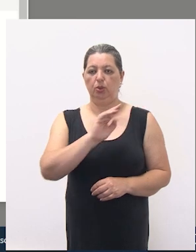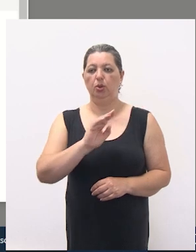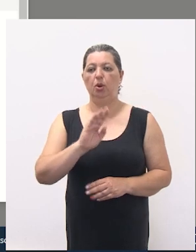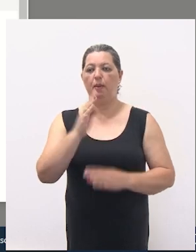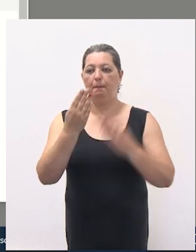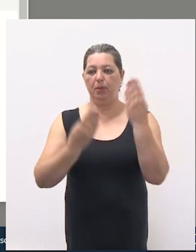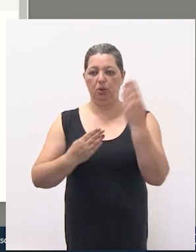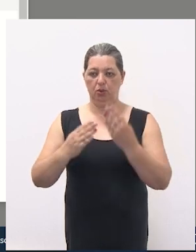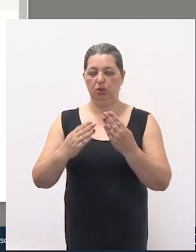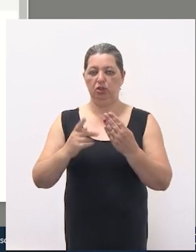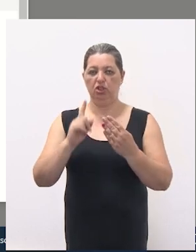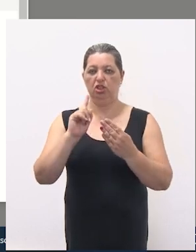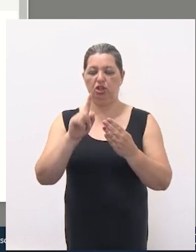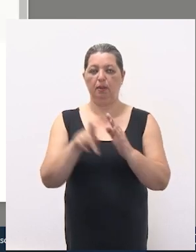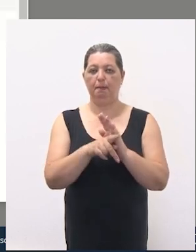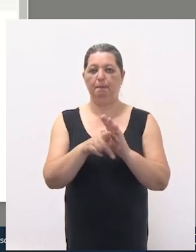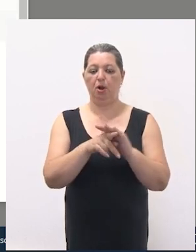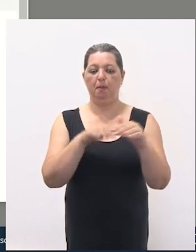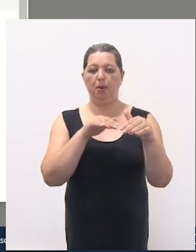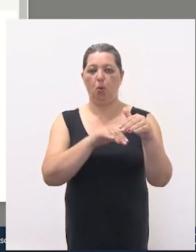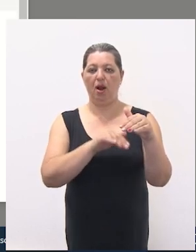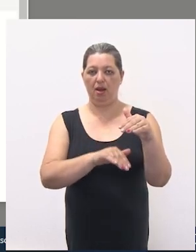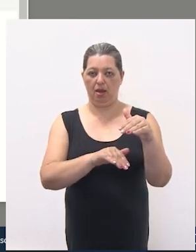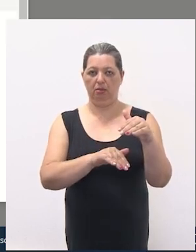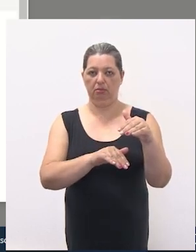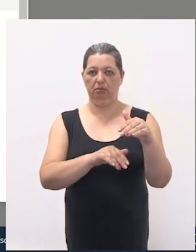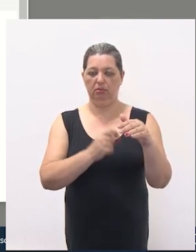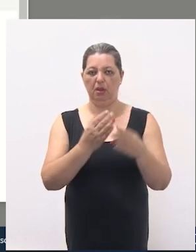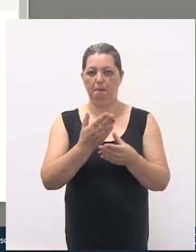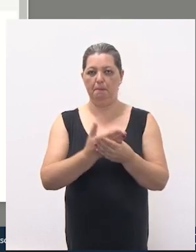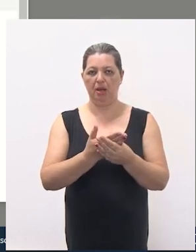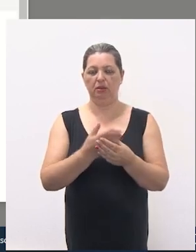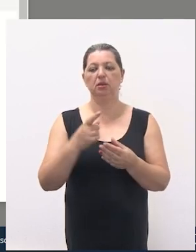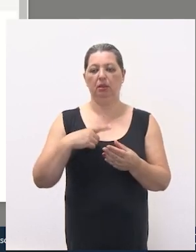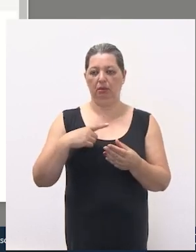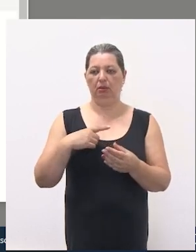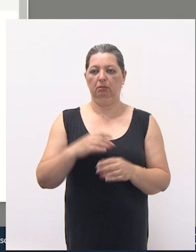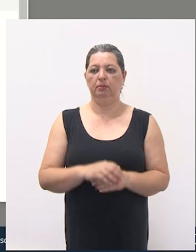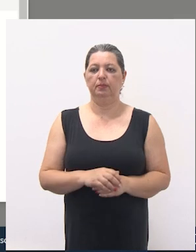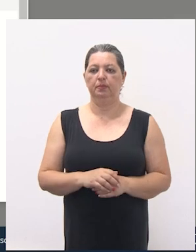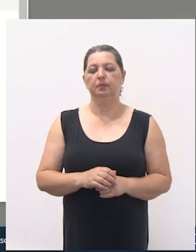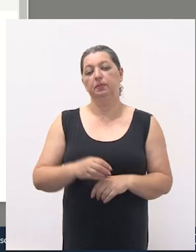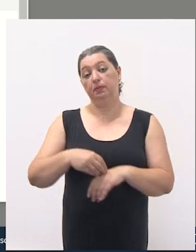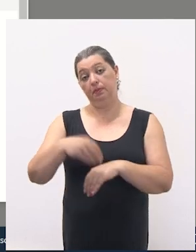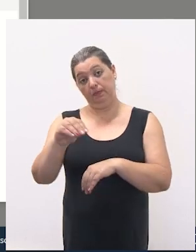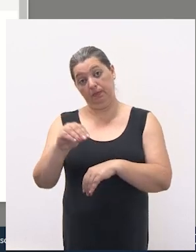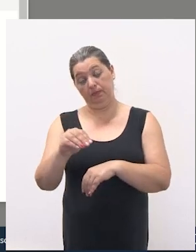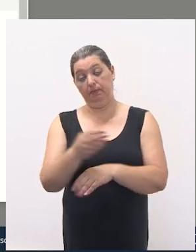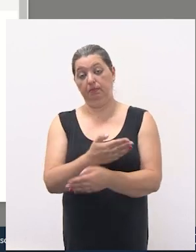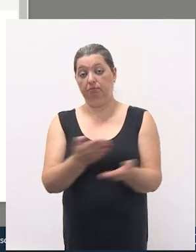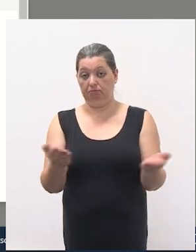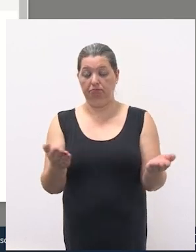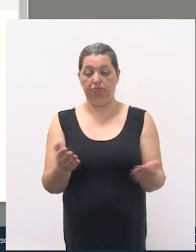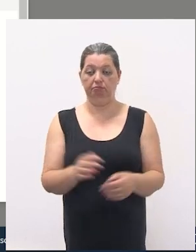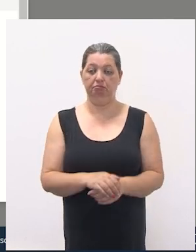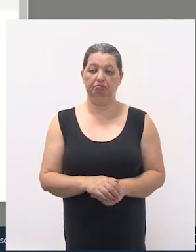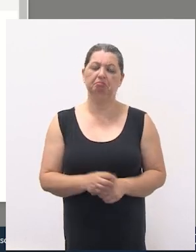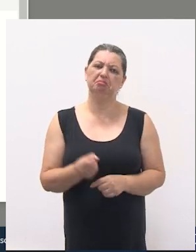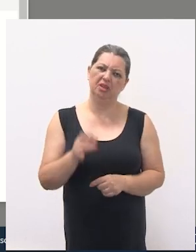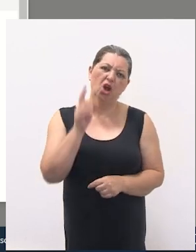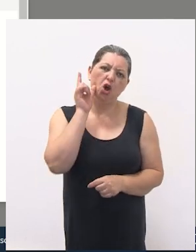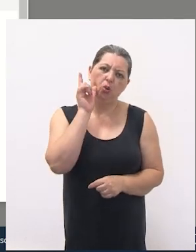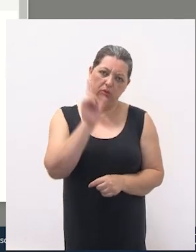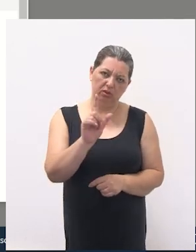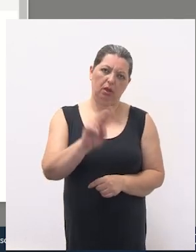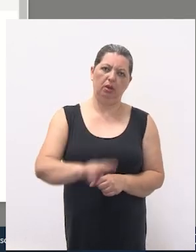está arquivada. E a gente tem aqui para reutilizar. Então, é uma dica aí, professores, para vocês. Vocês conseguem